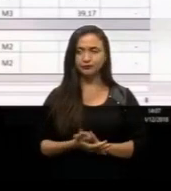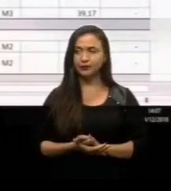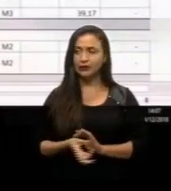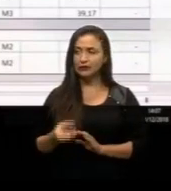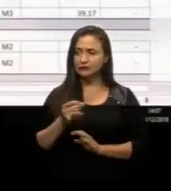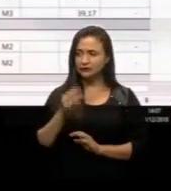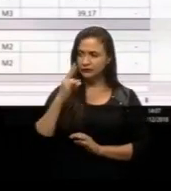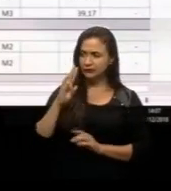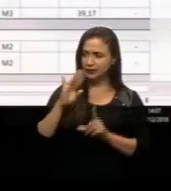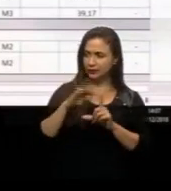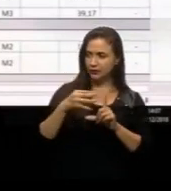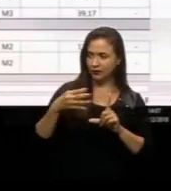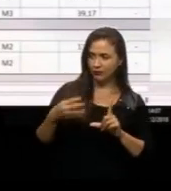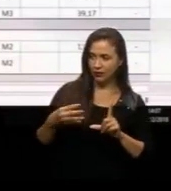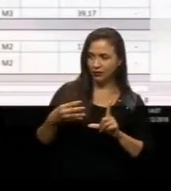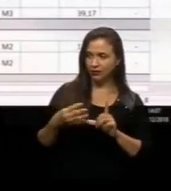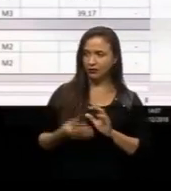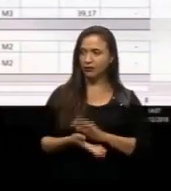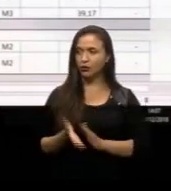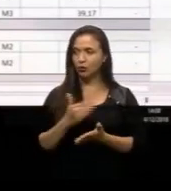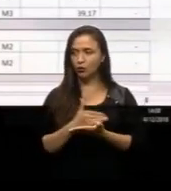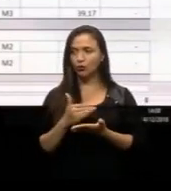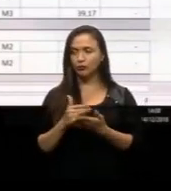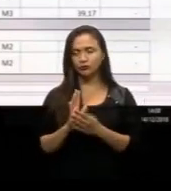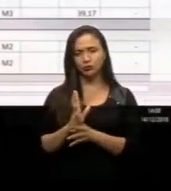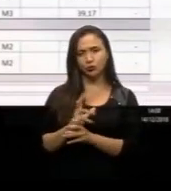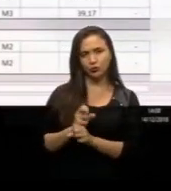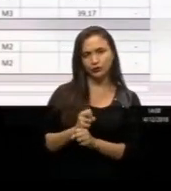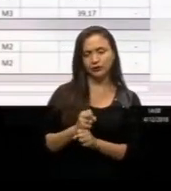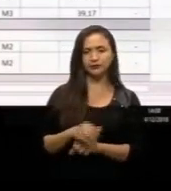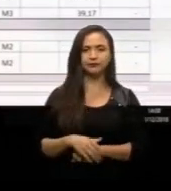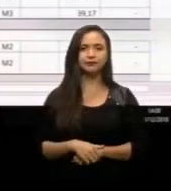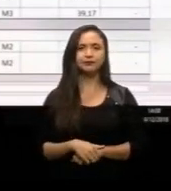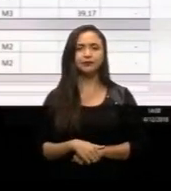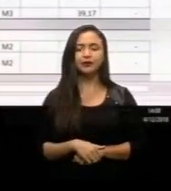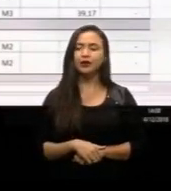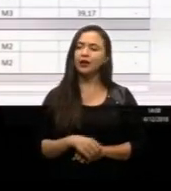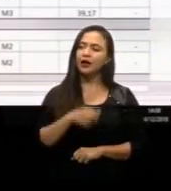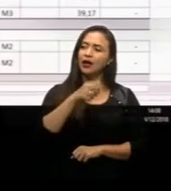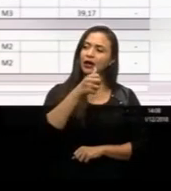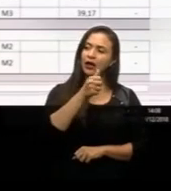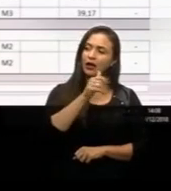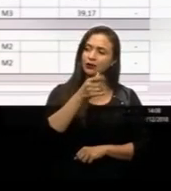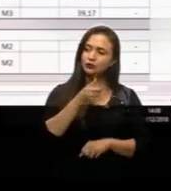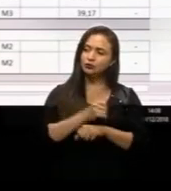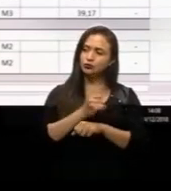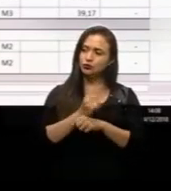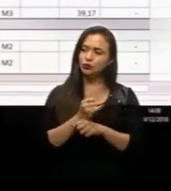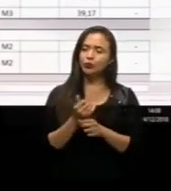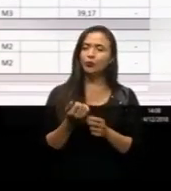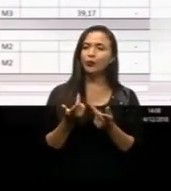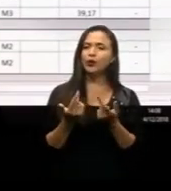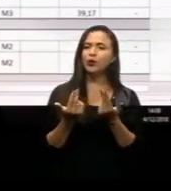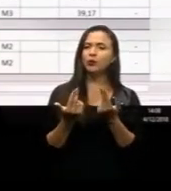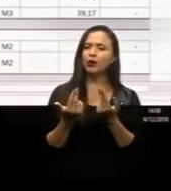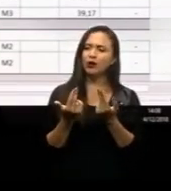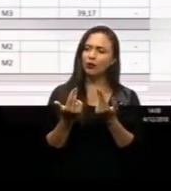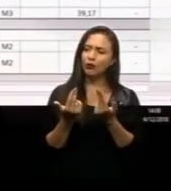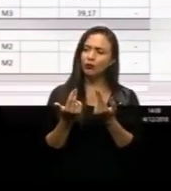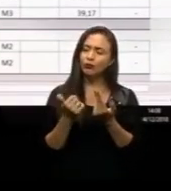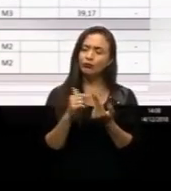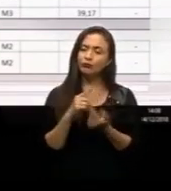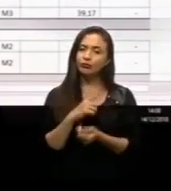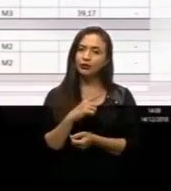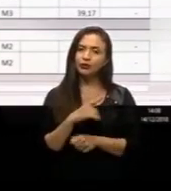minha tabela, então vamos começar a fazer a conta. Aço, certo? Igual, vamos lá. Então eu